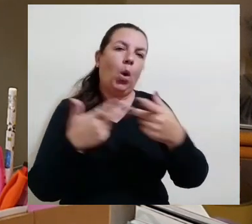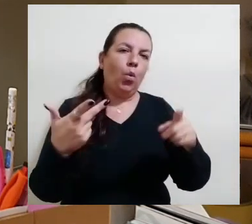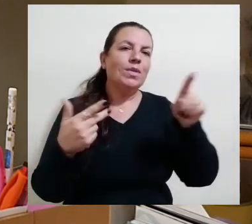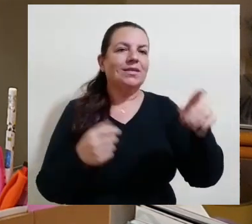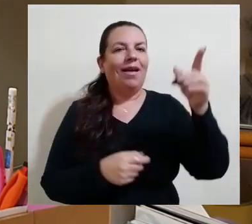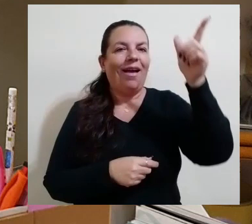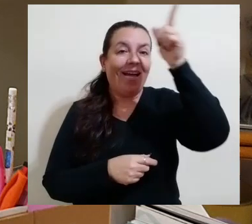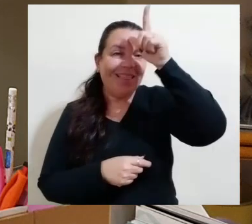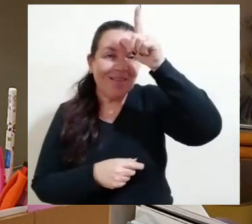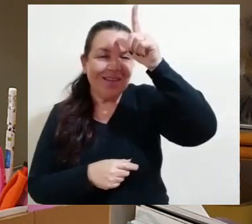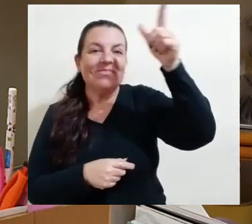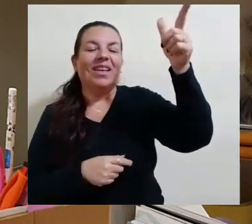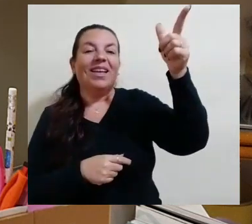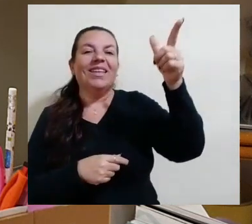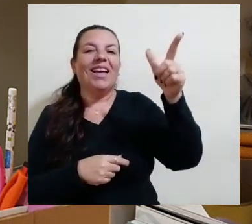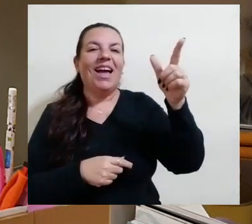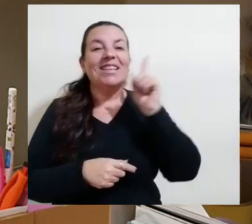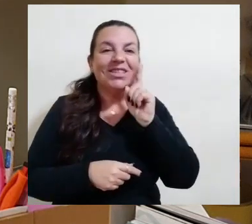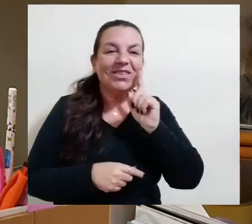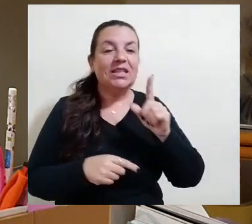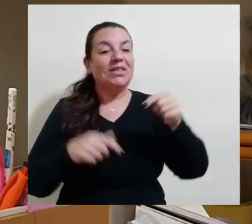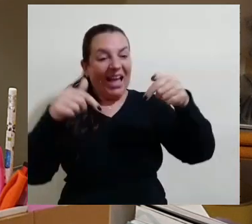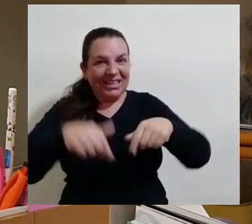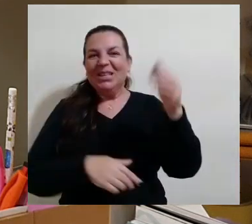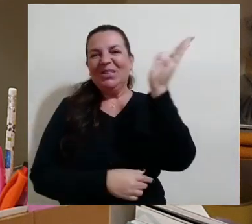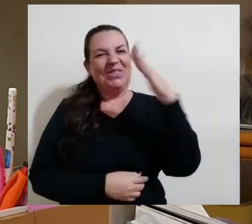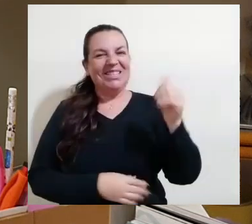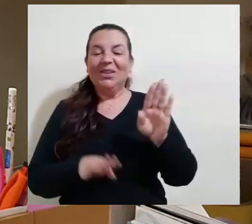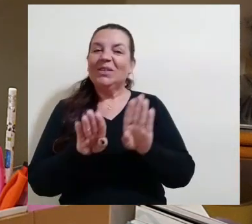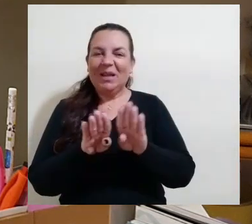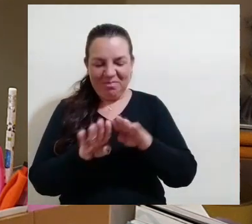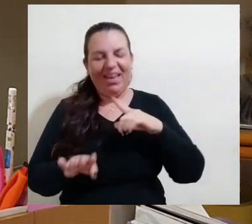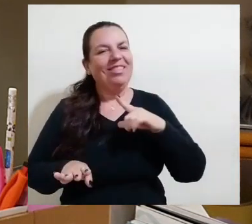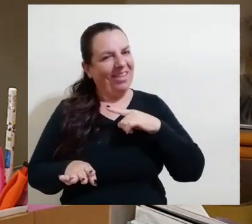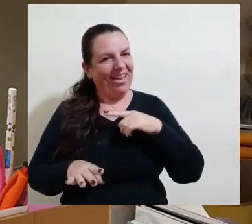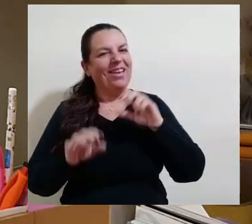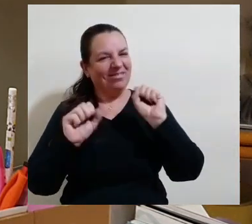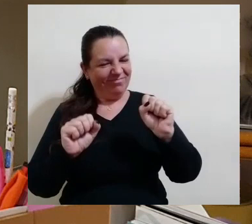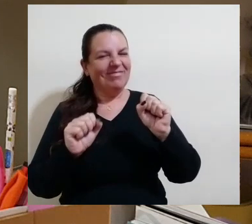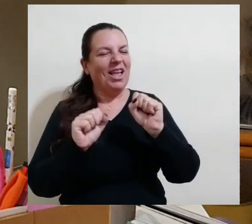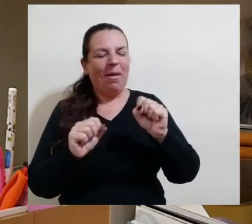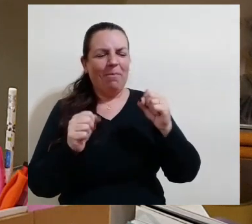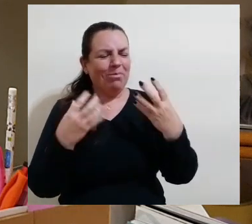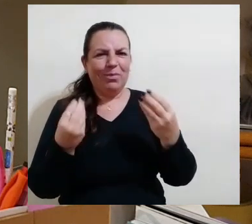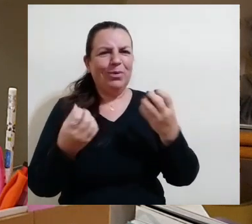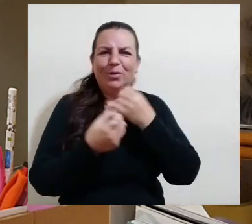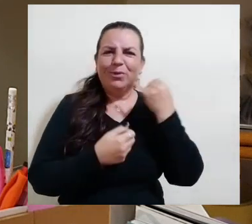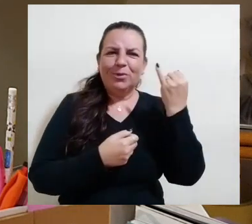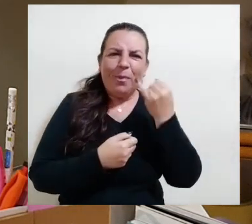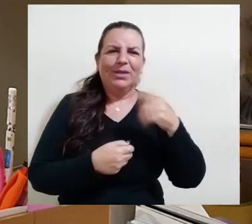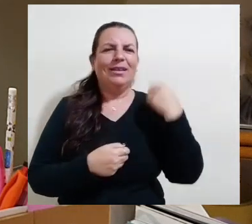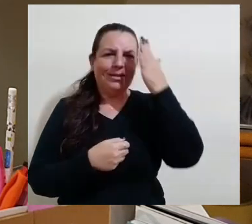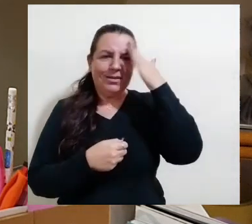parecidas na alemanha também nos estados unidos mas é muito bom saber que aqui no brasil essa tecnologia foi desenvolvida por um aluno